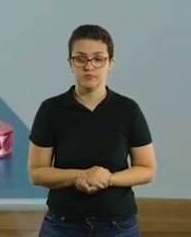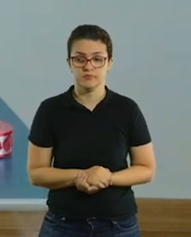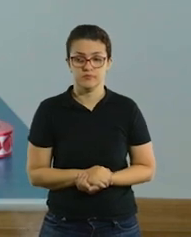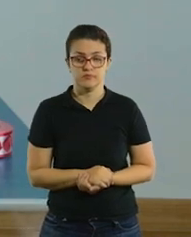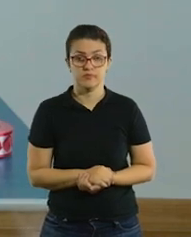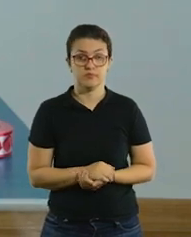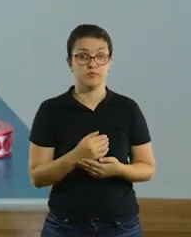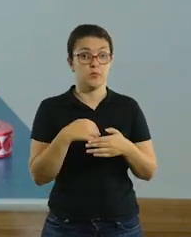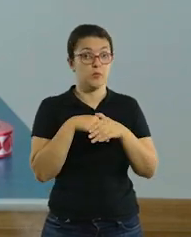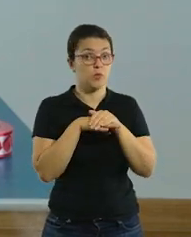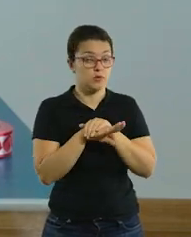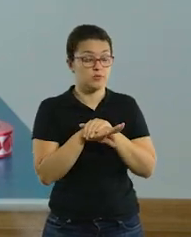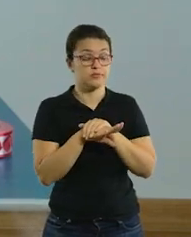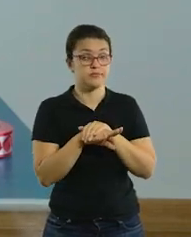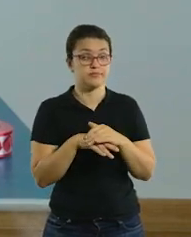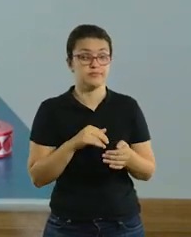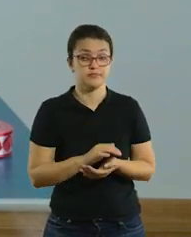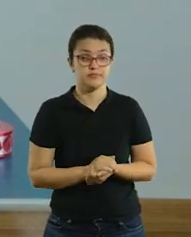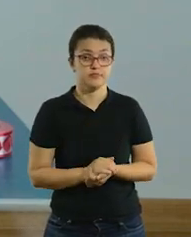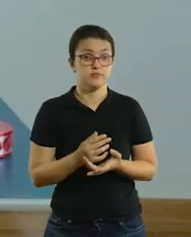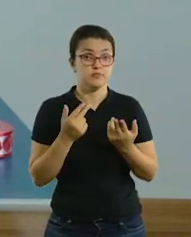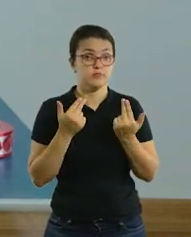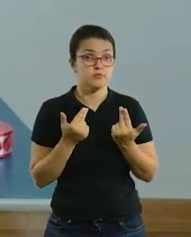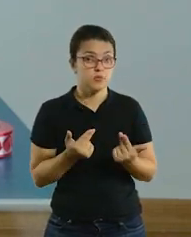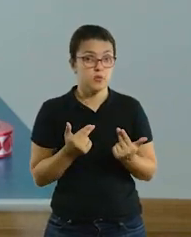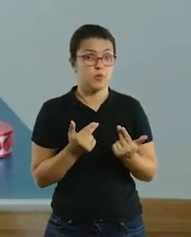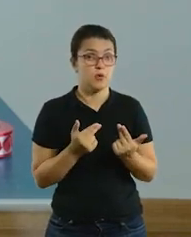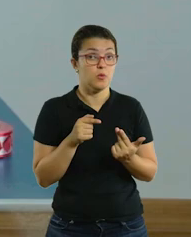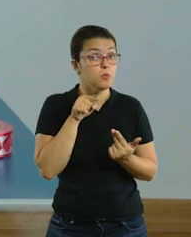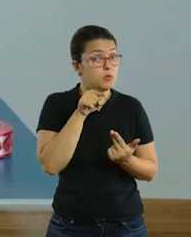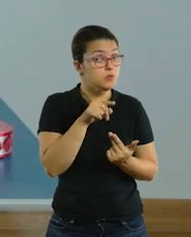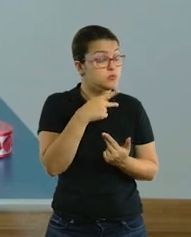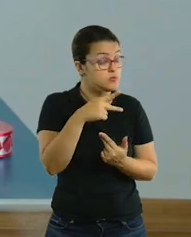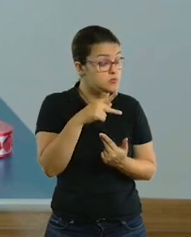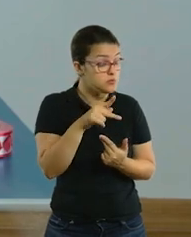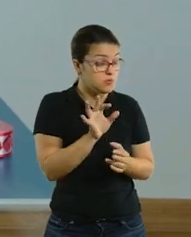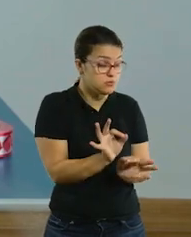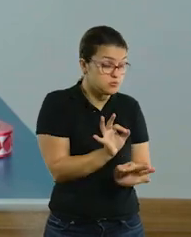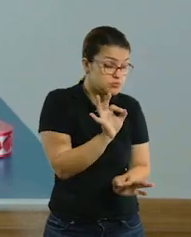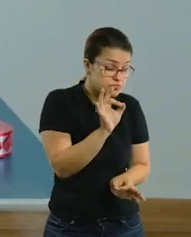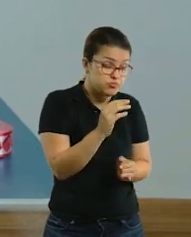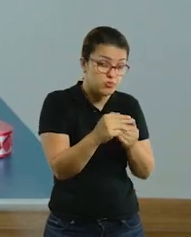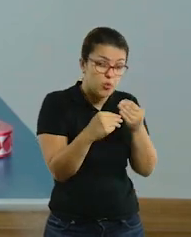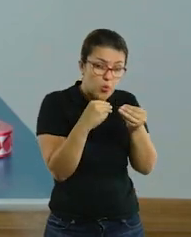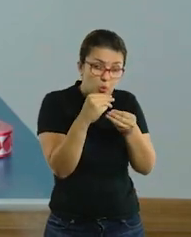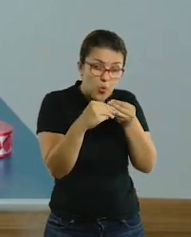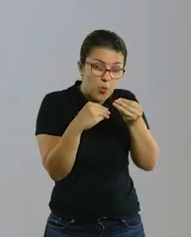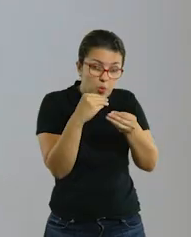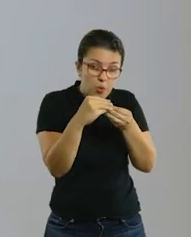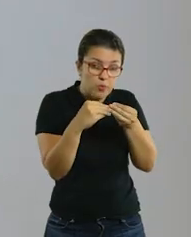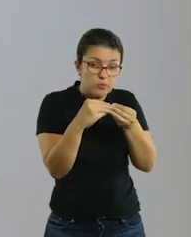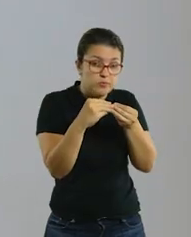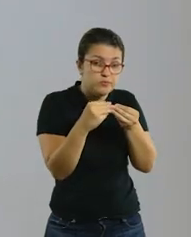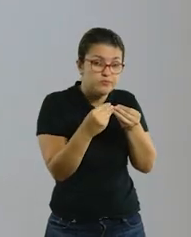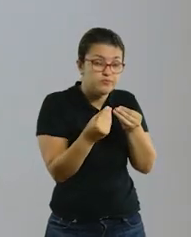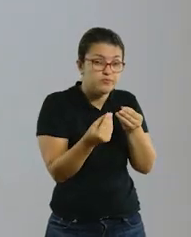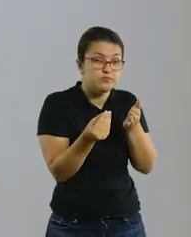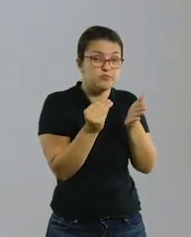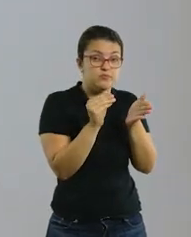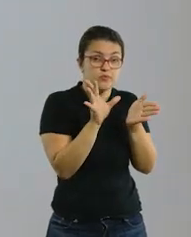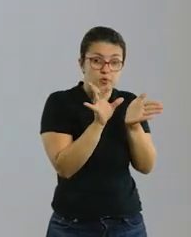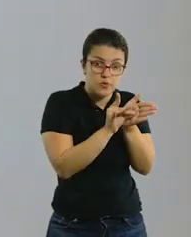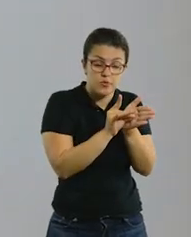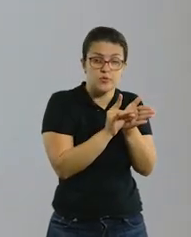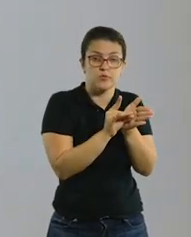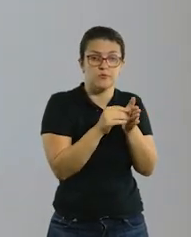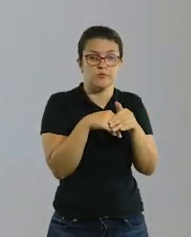colou com durex e guarda. Faça o mesmo com a sua medida e guarda. Então, ao fazer